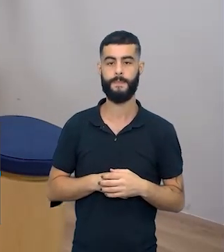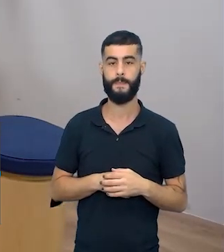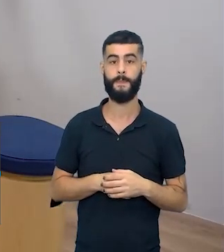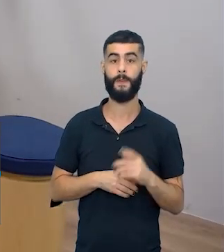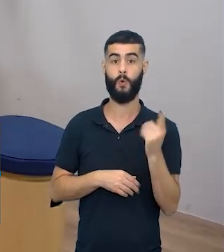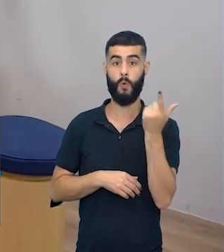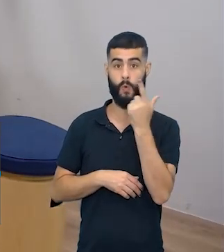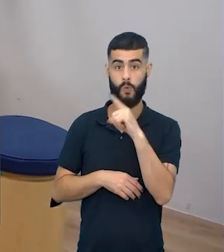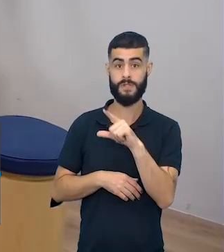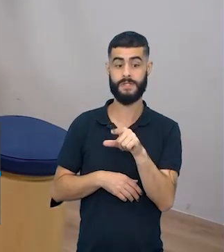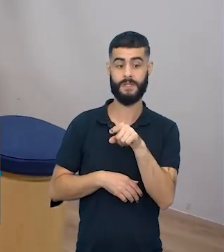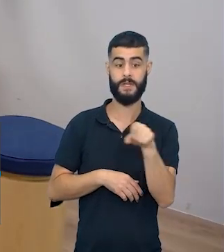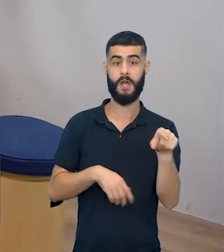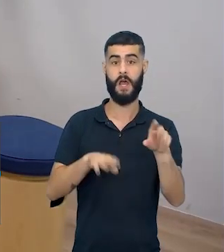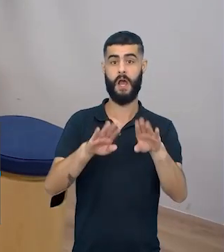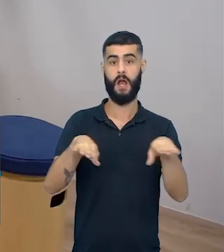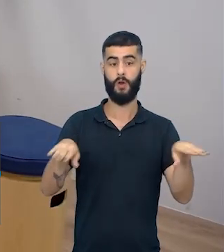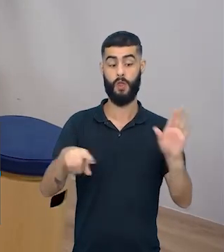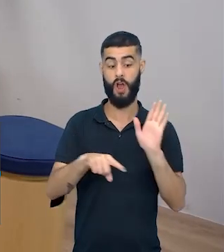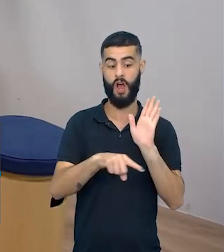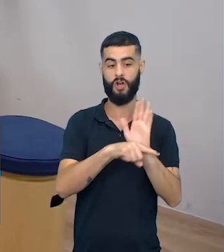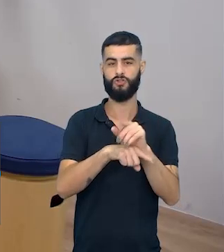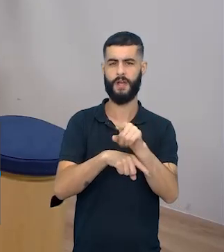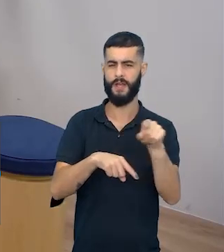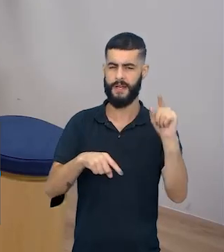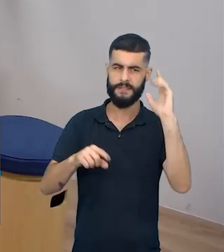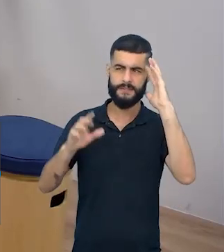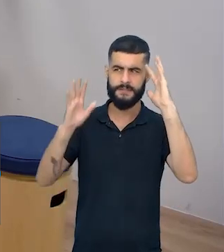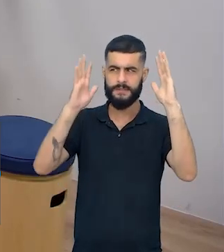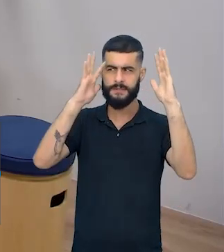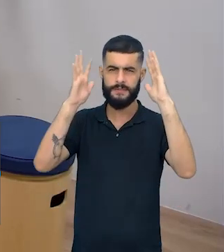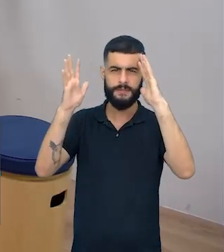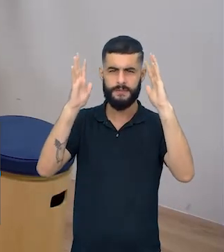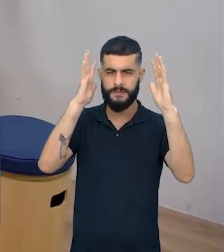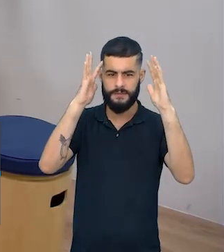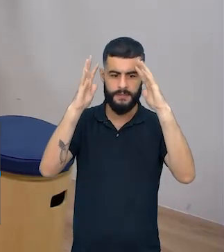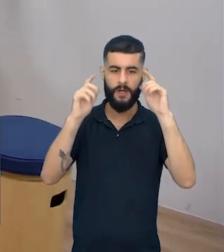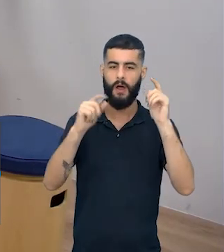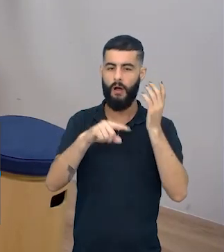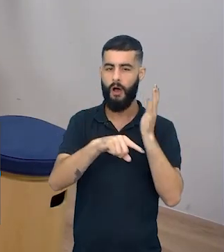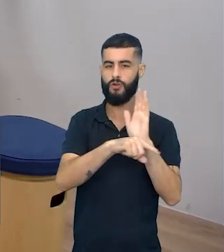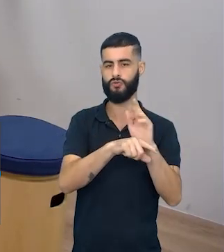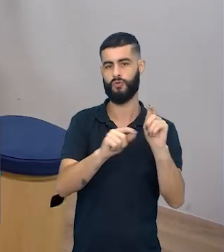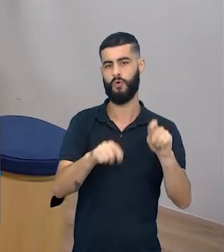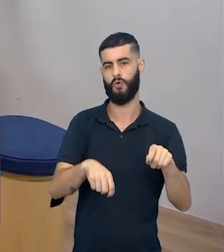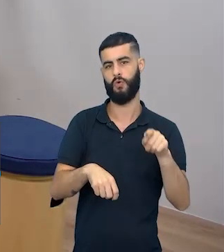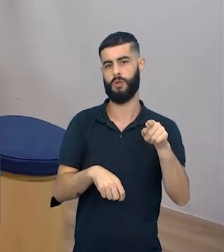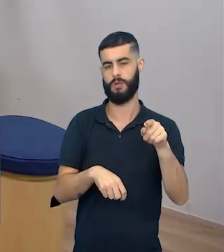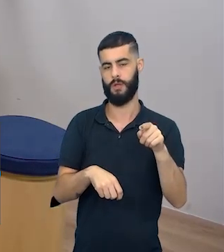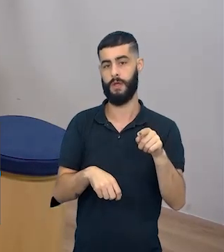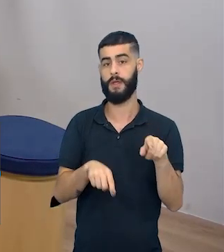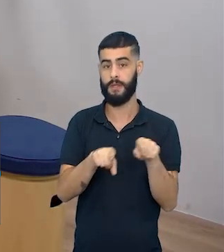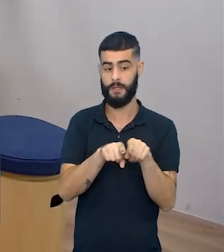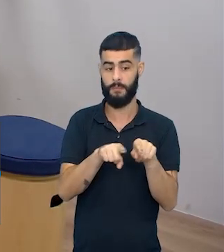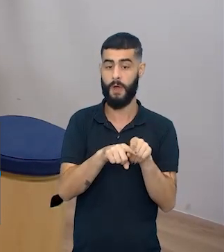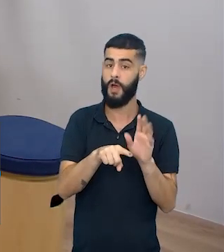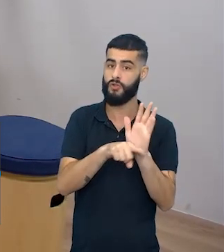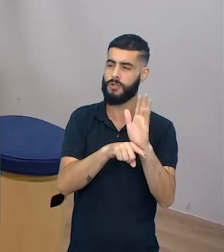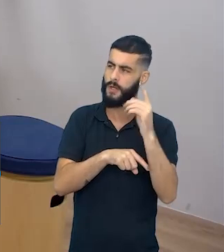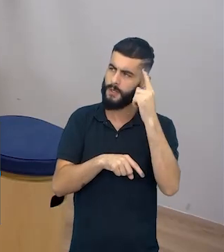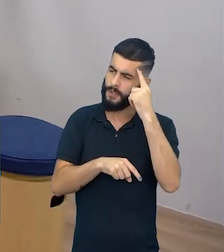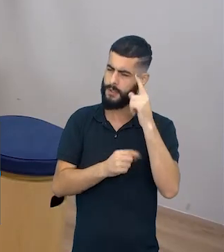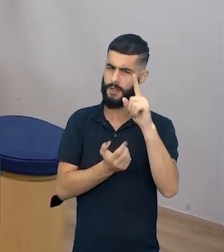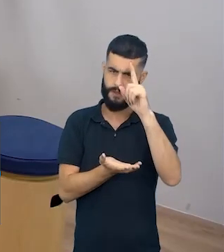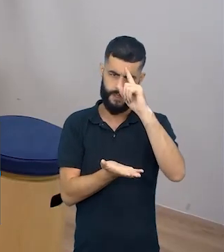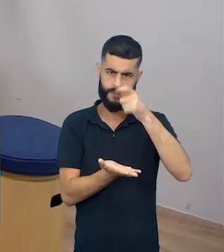capazes de refletir sobre o que está acontecendo e tomar atitudes também que melhorem sempre